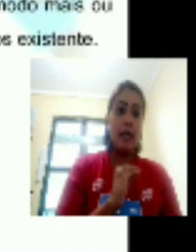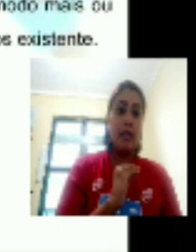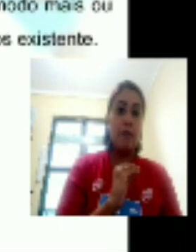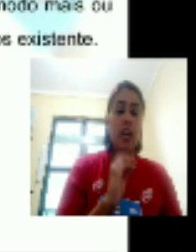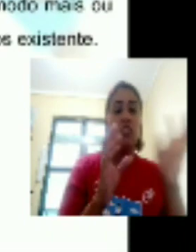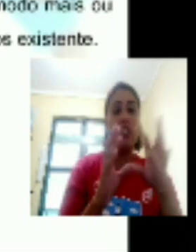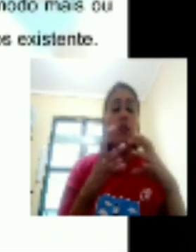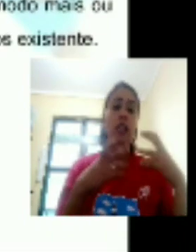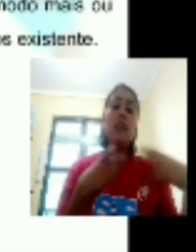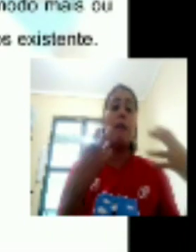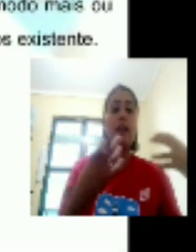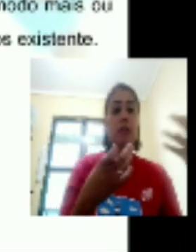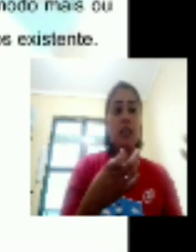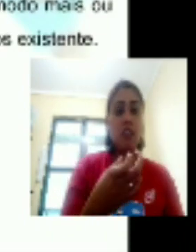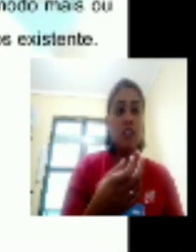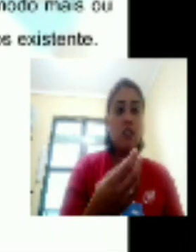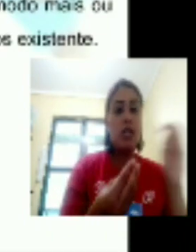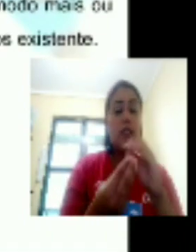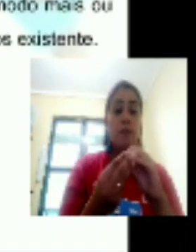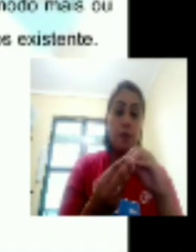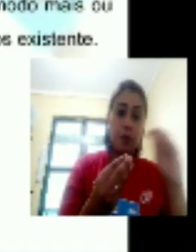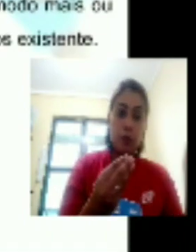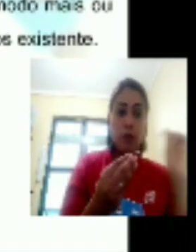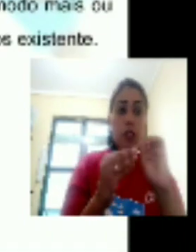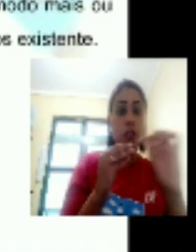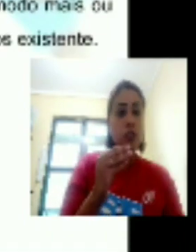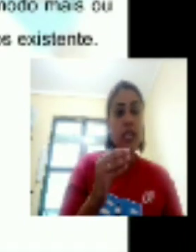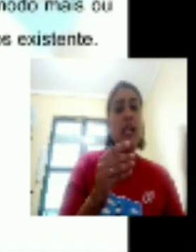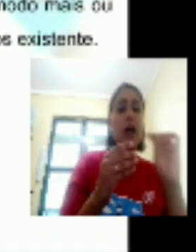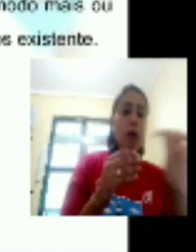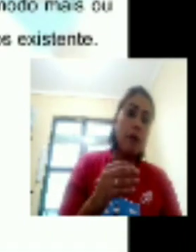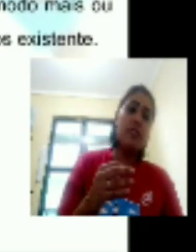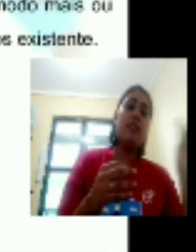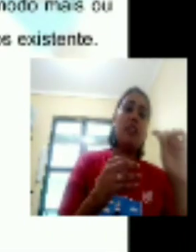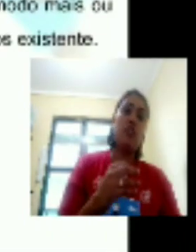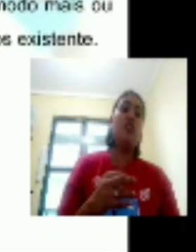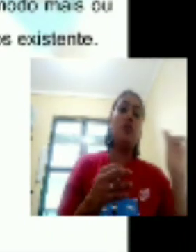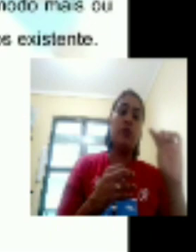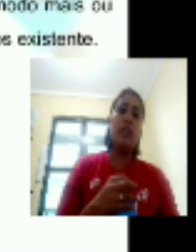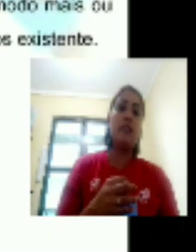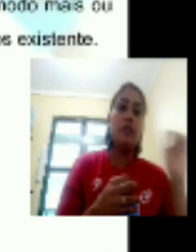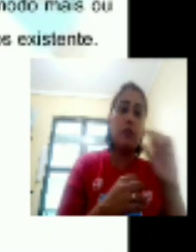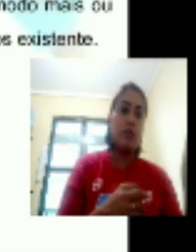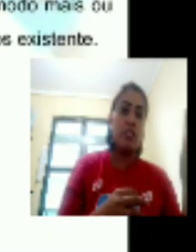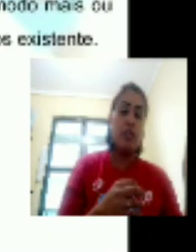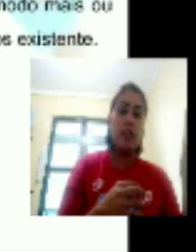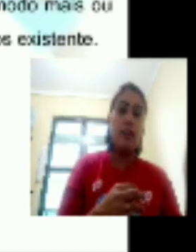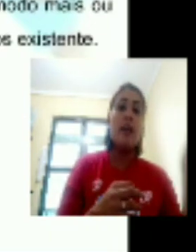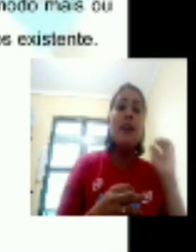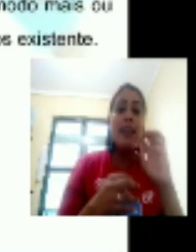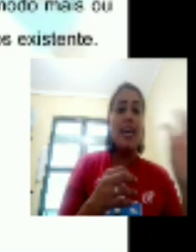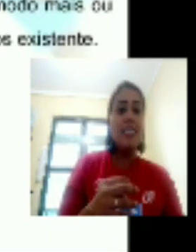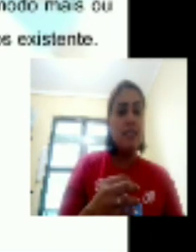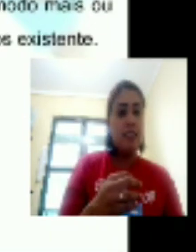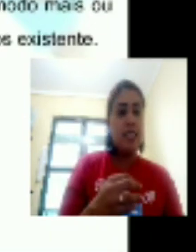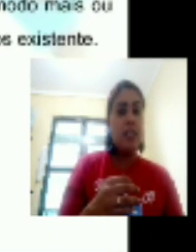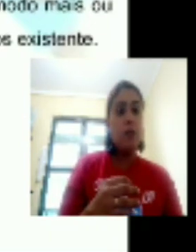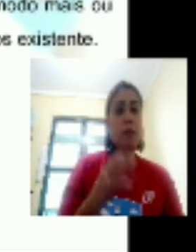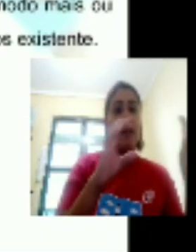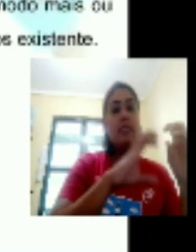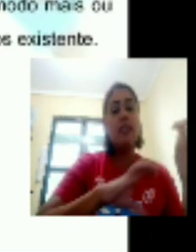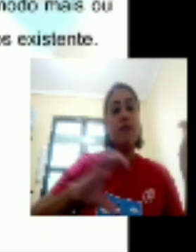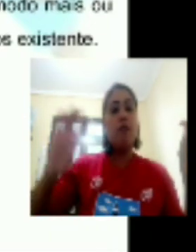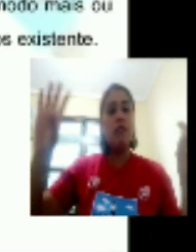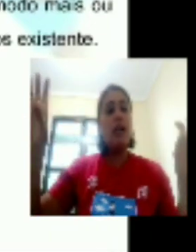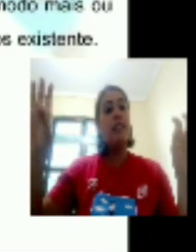não paga, quem trabalha com carteira assinada, não tem lá uma porcentagem descontada no seu contra-cheque? Esse dinheiro,